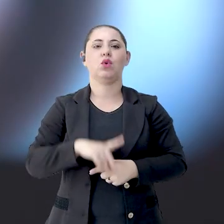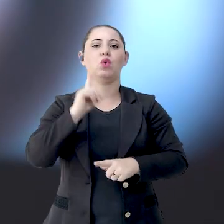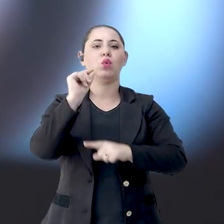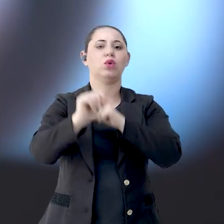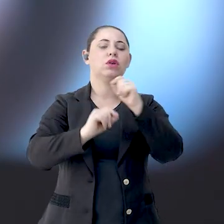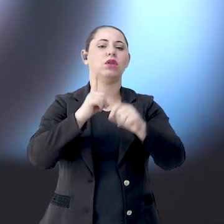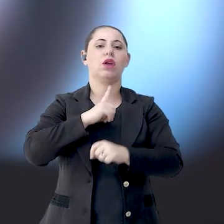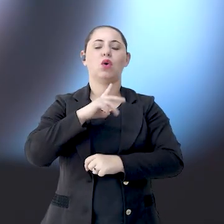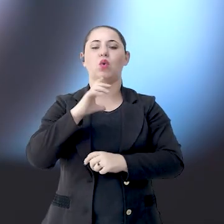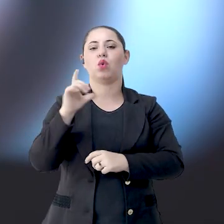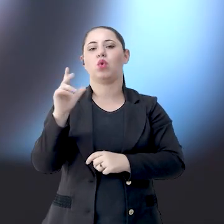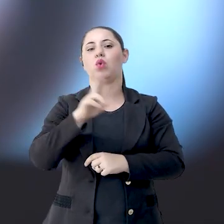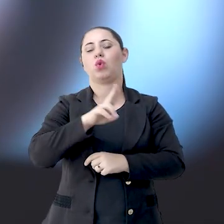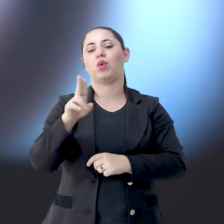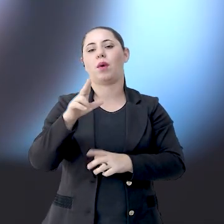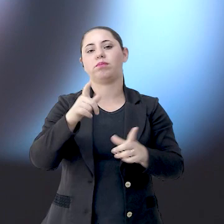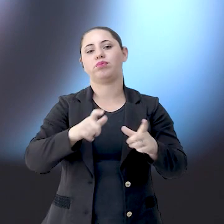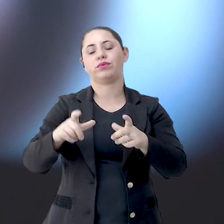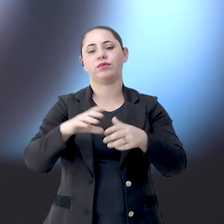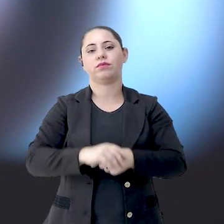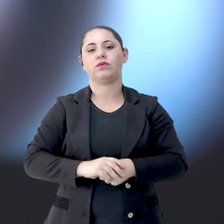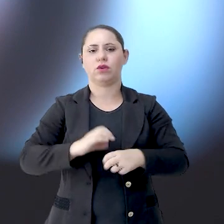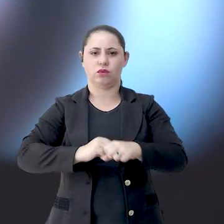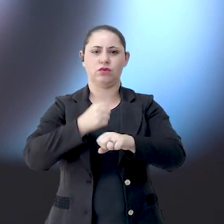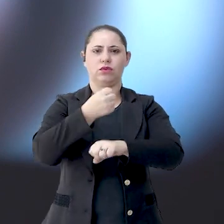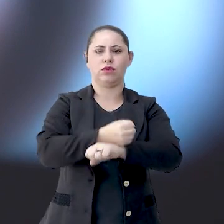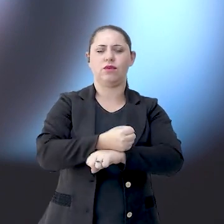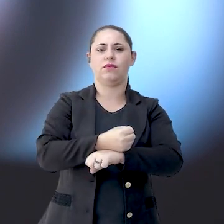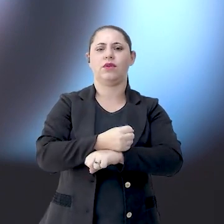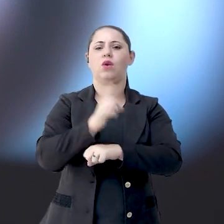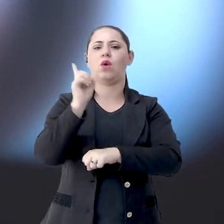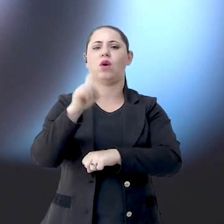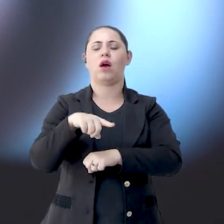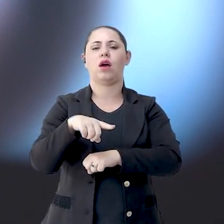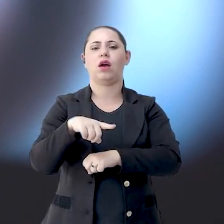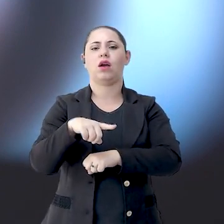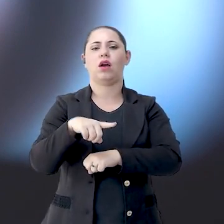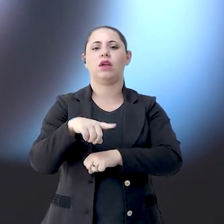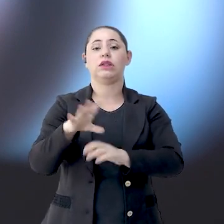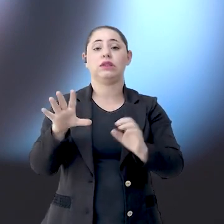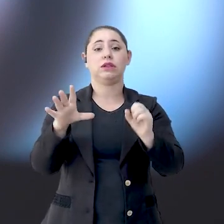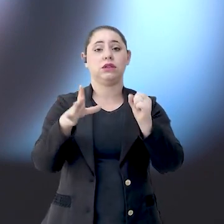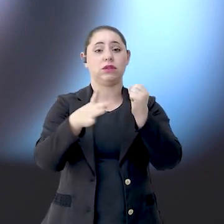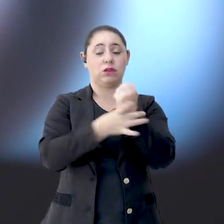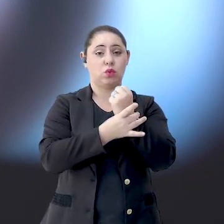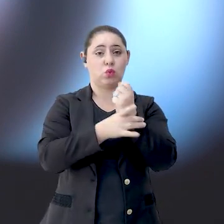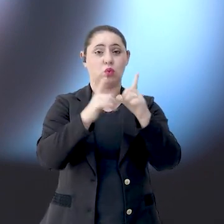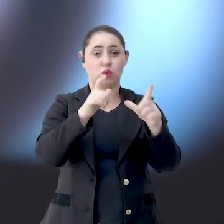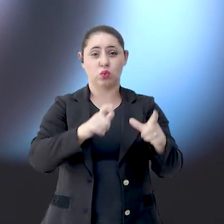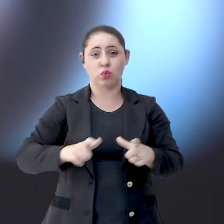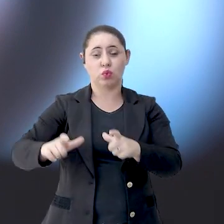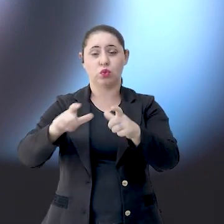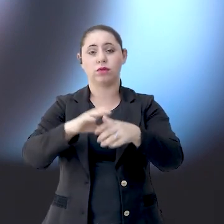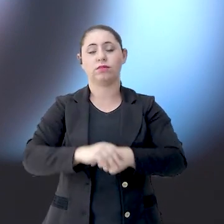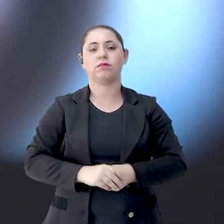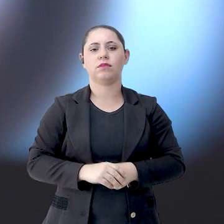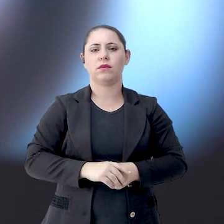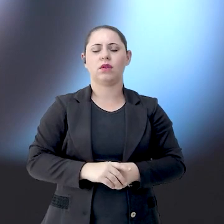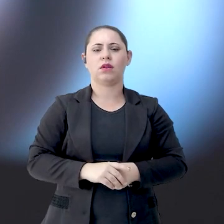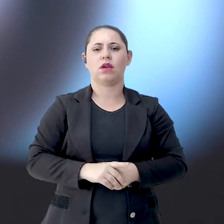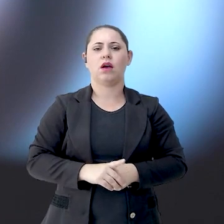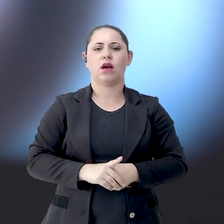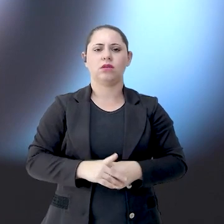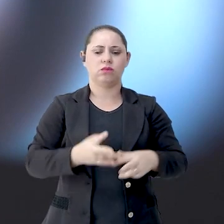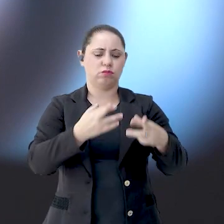por lá é o da segurança na fronteira. A responsabilidade é do governo federal, que há anos não